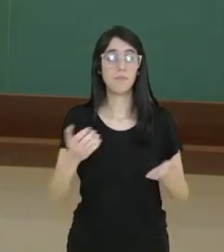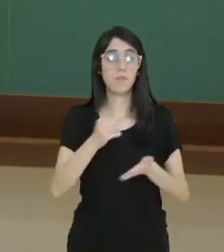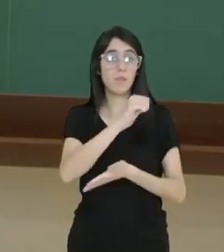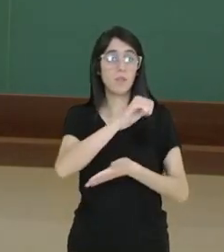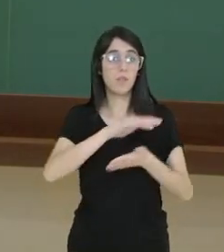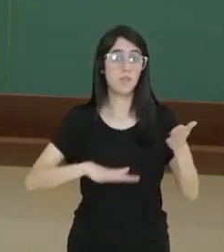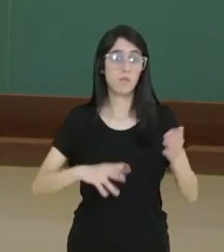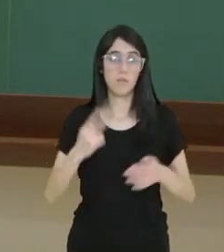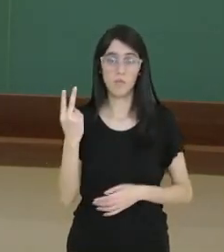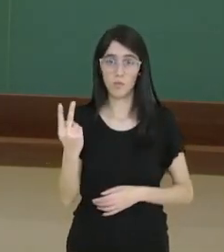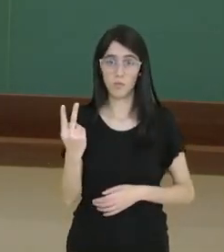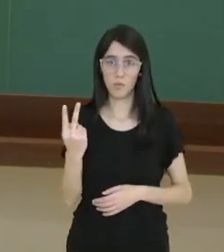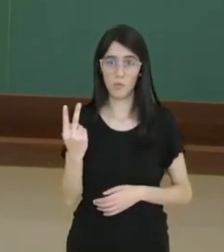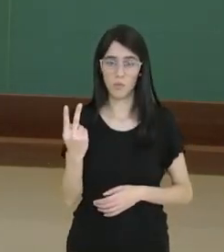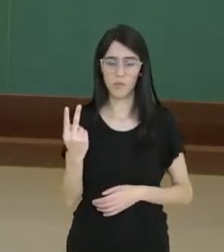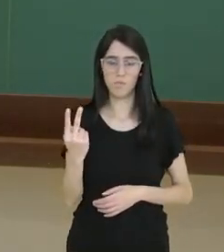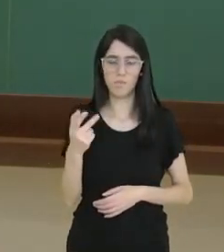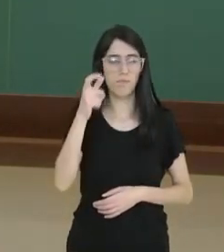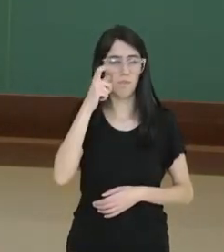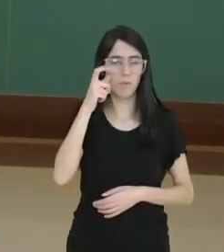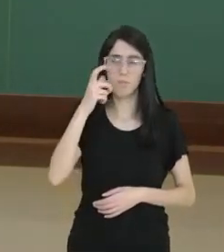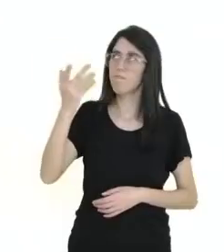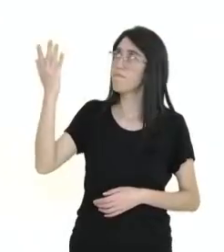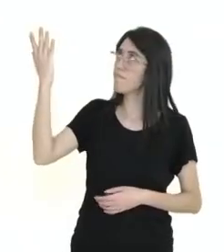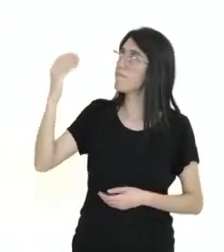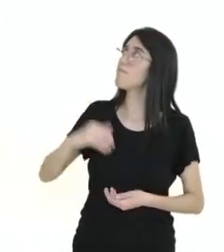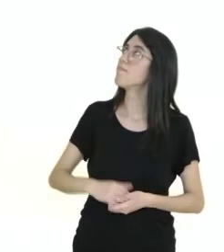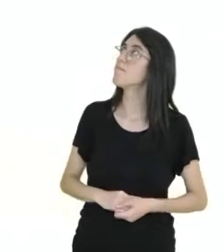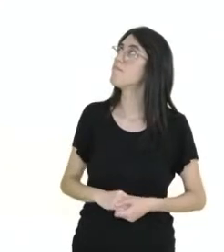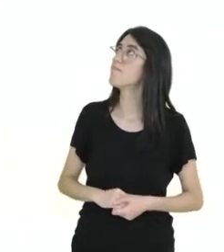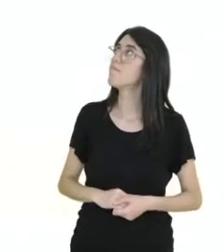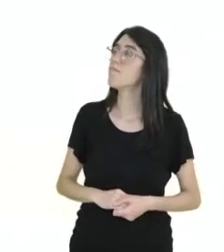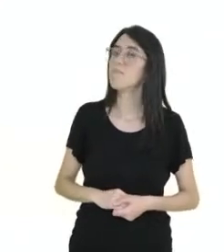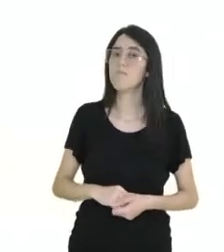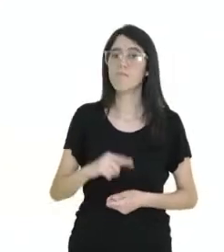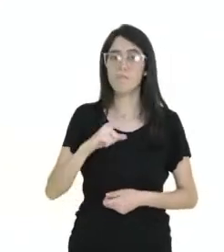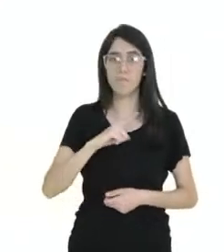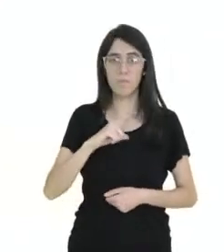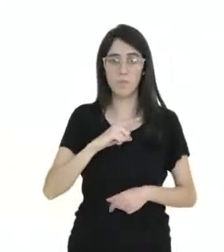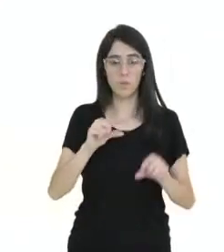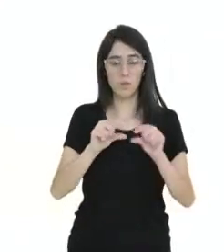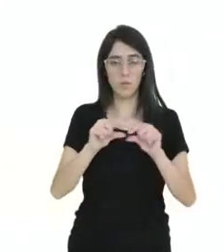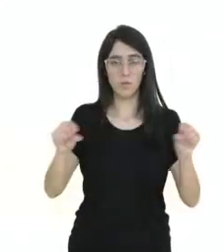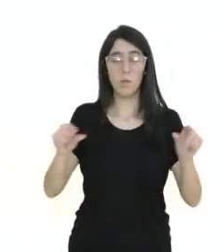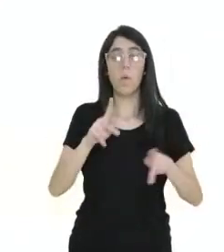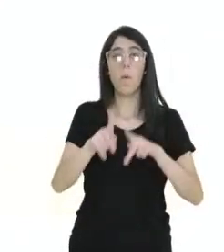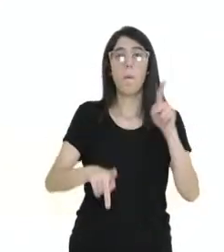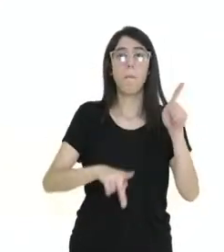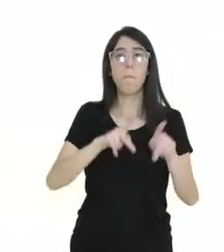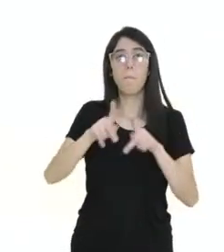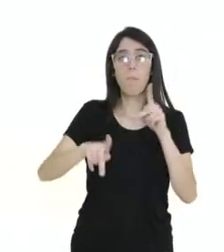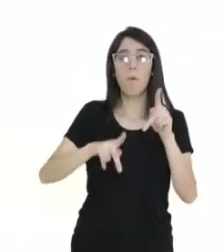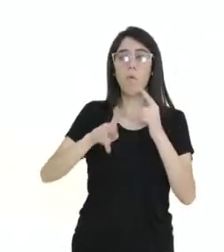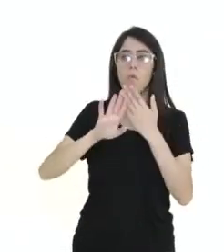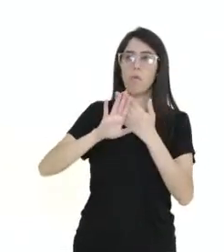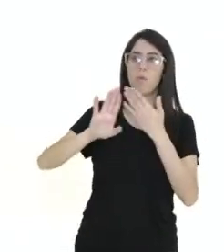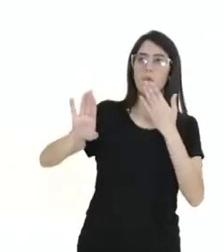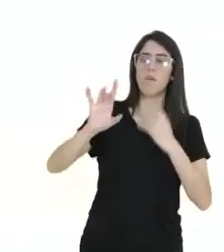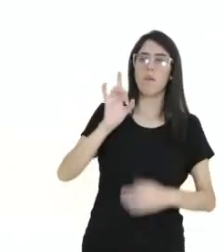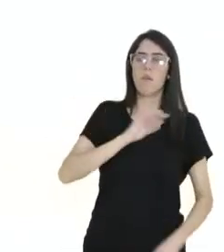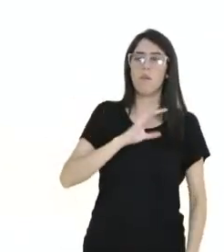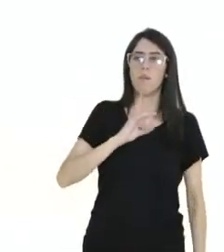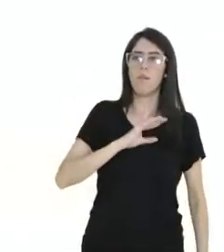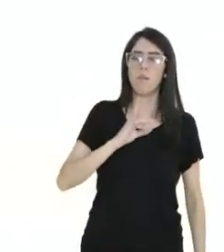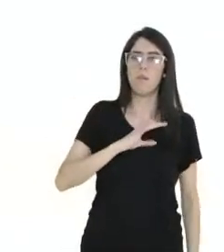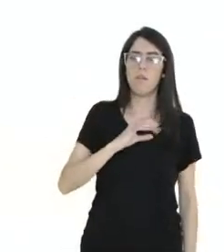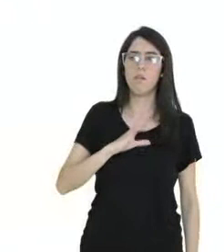Atividade de número 2. Observe aqui. Na oração, o povo se afastou resfolegante. Em que tempo